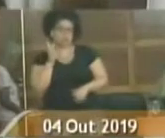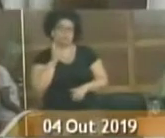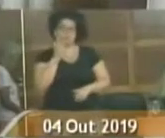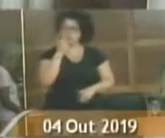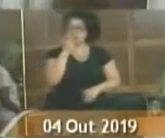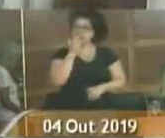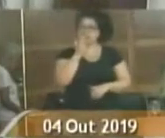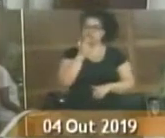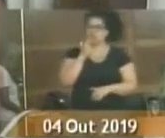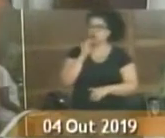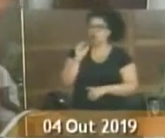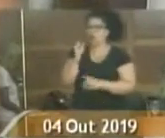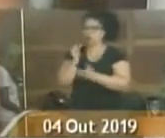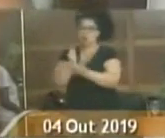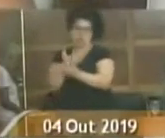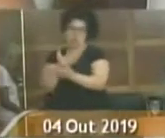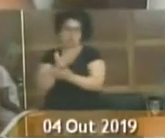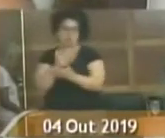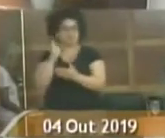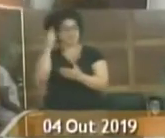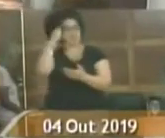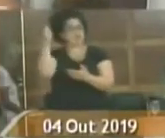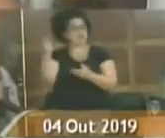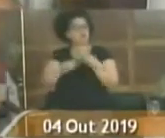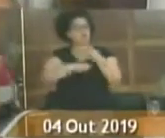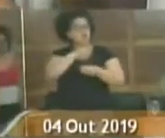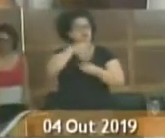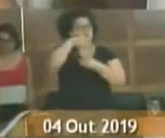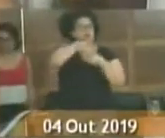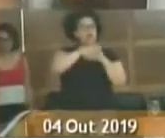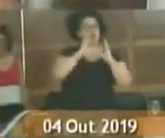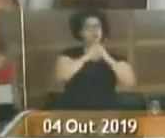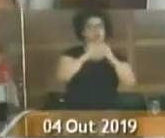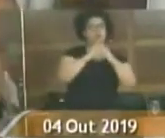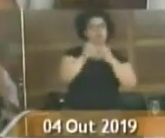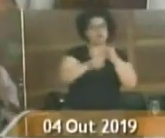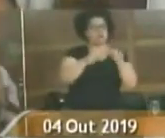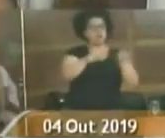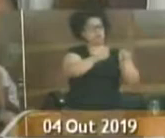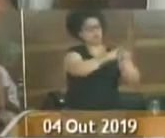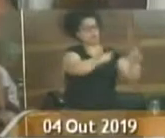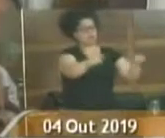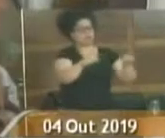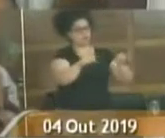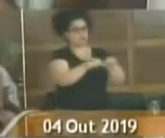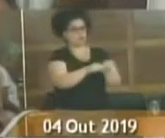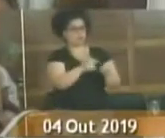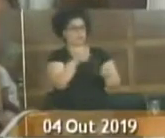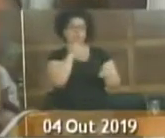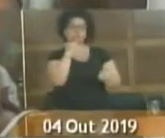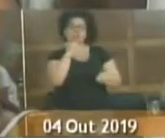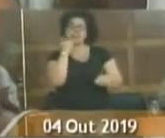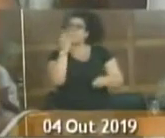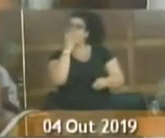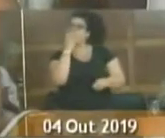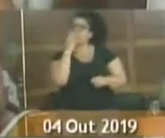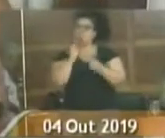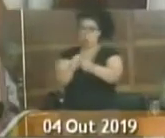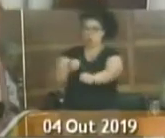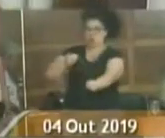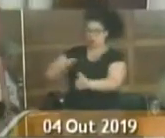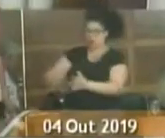não pensa no espaço em que tem para comportar aquele animal. Então, não adianta você colocar um dog alemão, que é um cachorro enorme, dentro